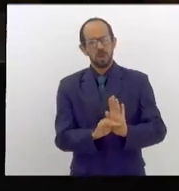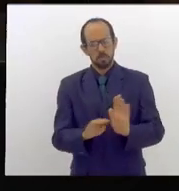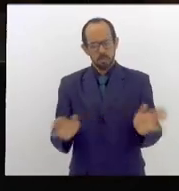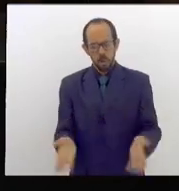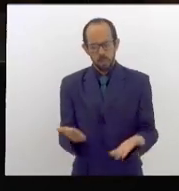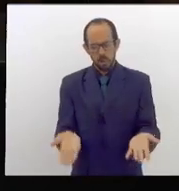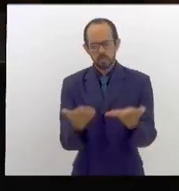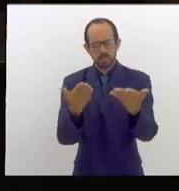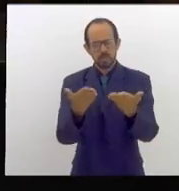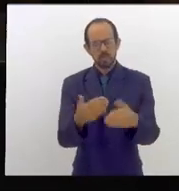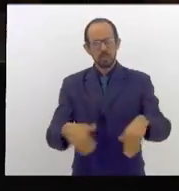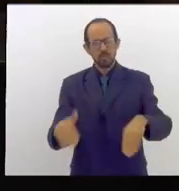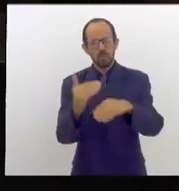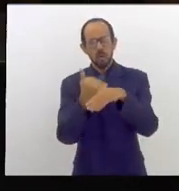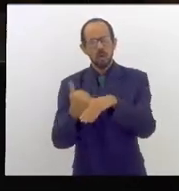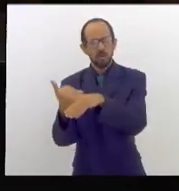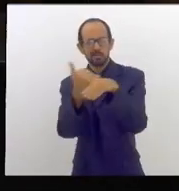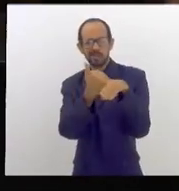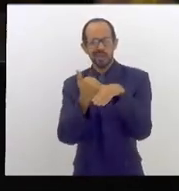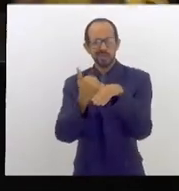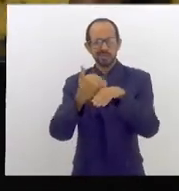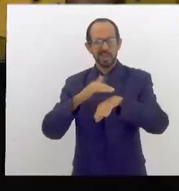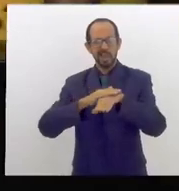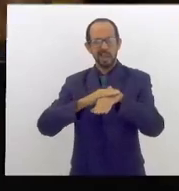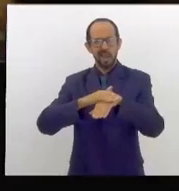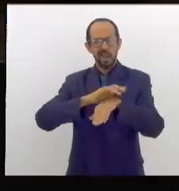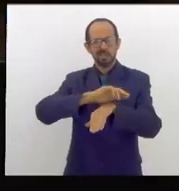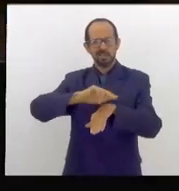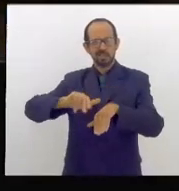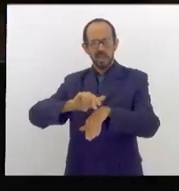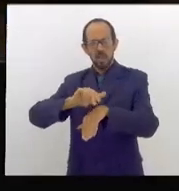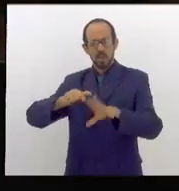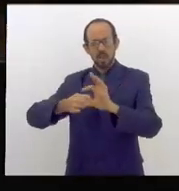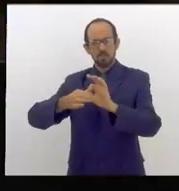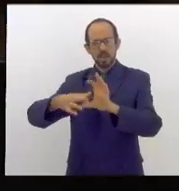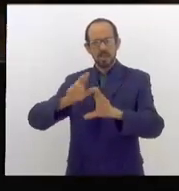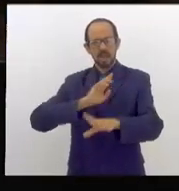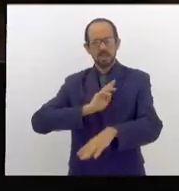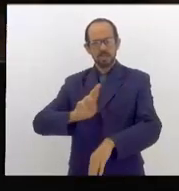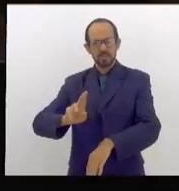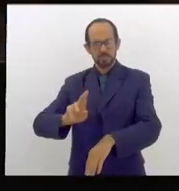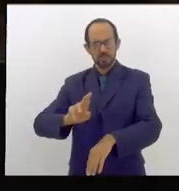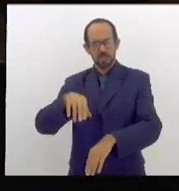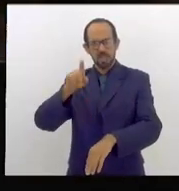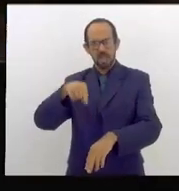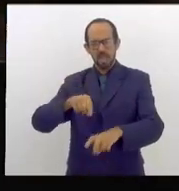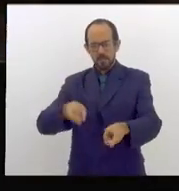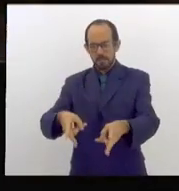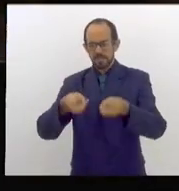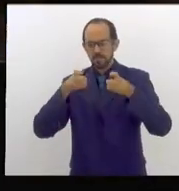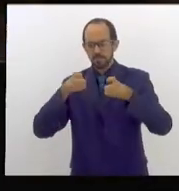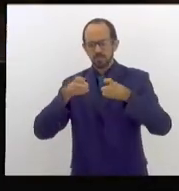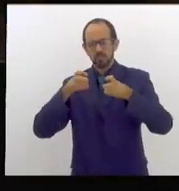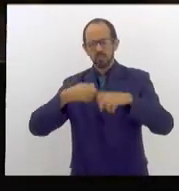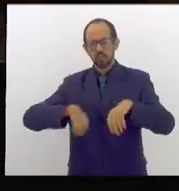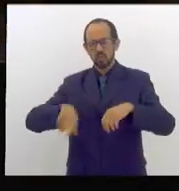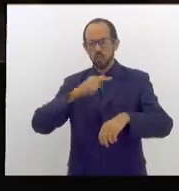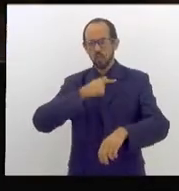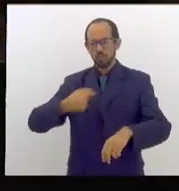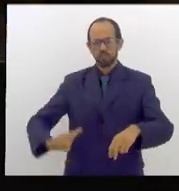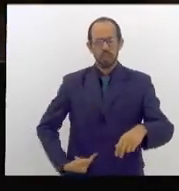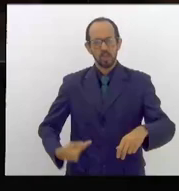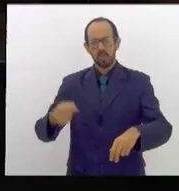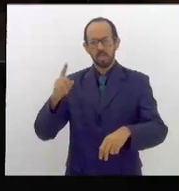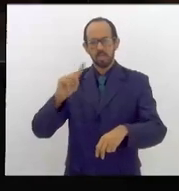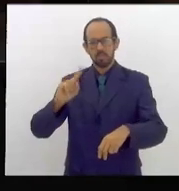da Igualdade racial e liberdade religiosa ou seja é visível Esse é o governo que não respaldou a vida